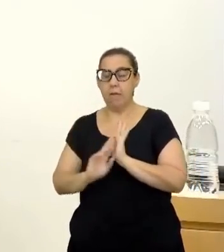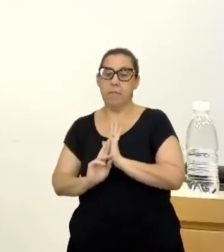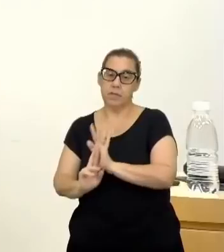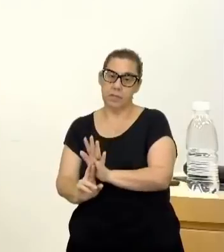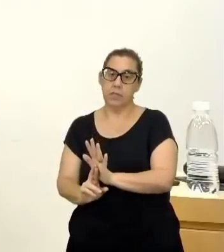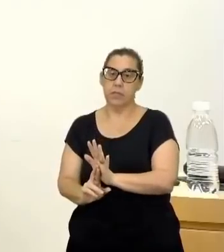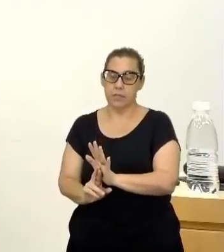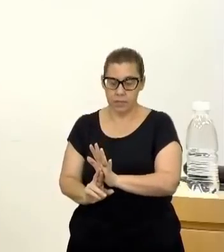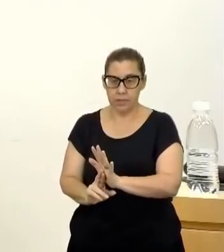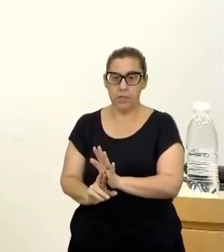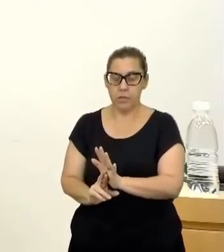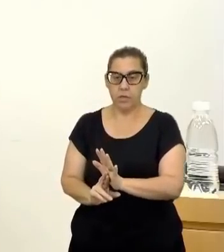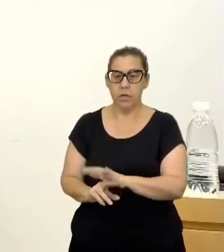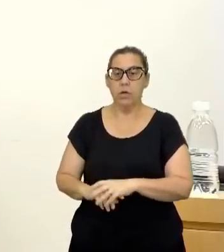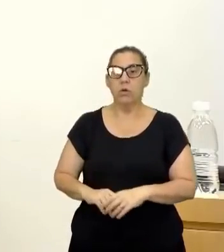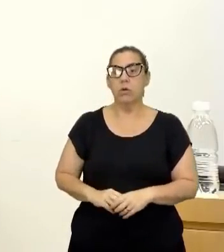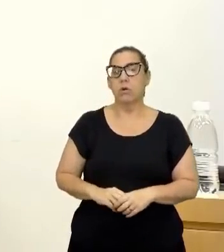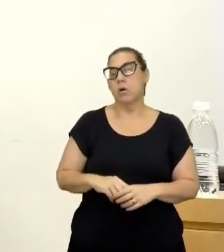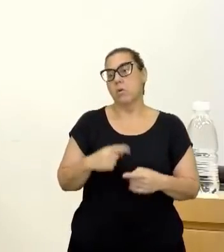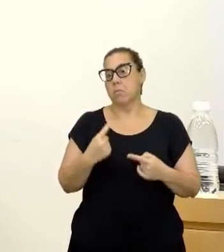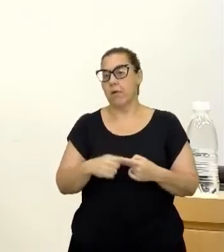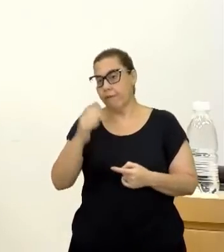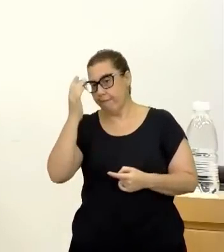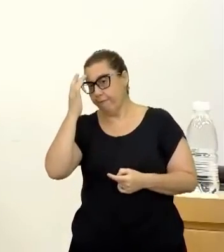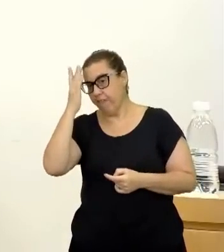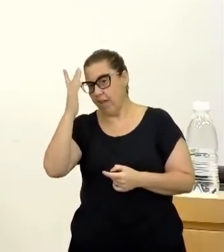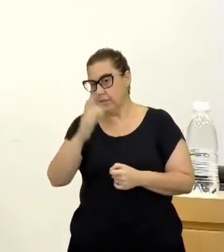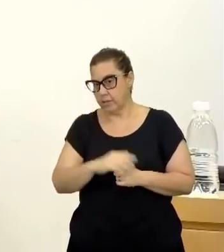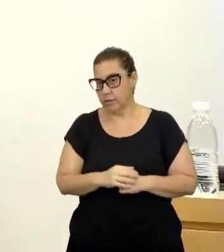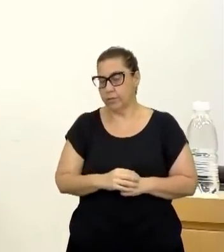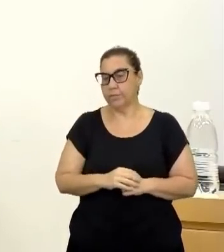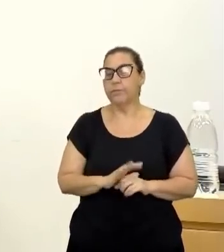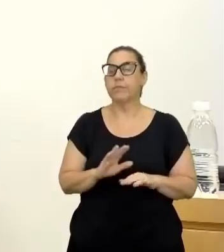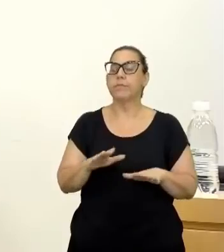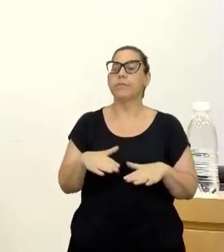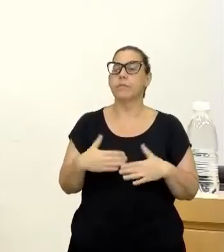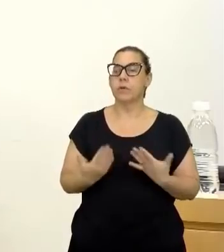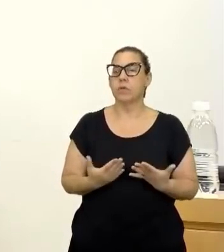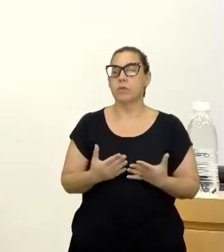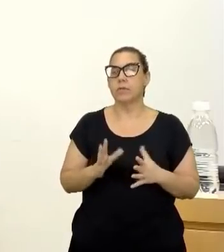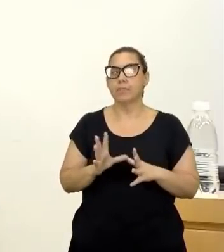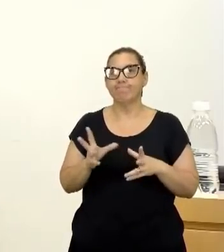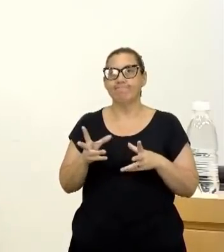representação geométrica, porque facilita. E uma vez que você pega essa